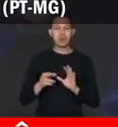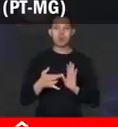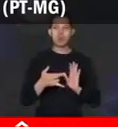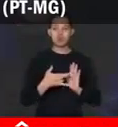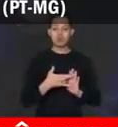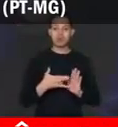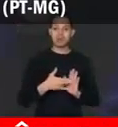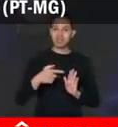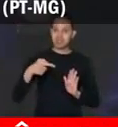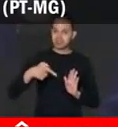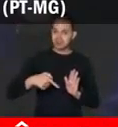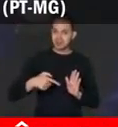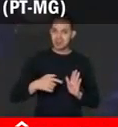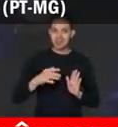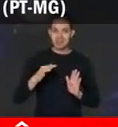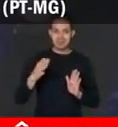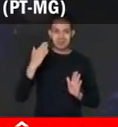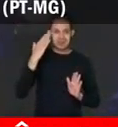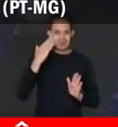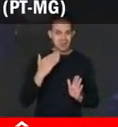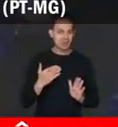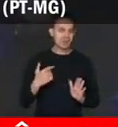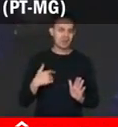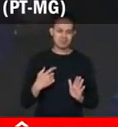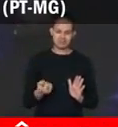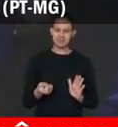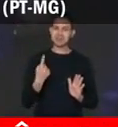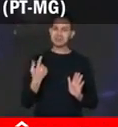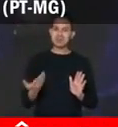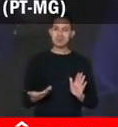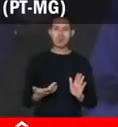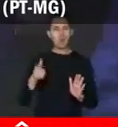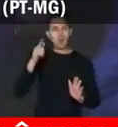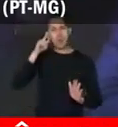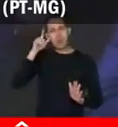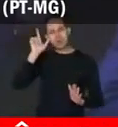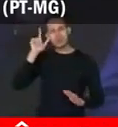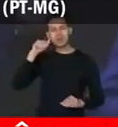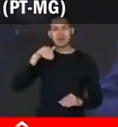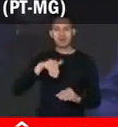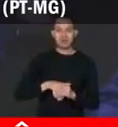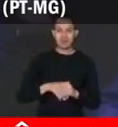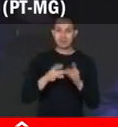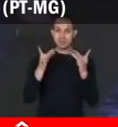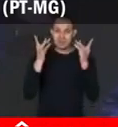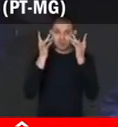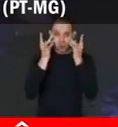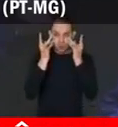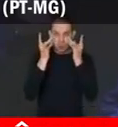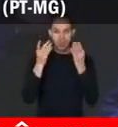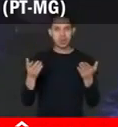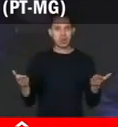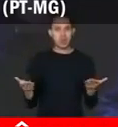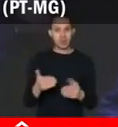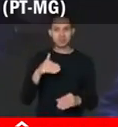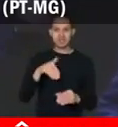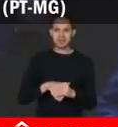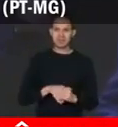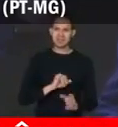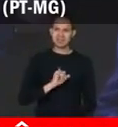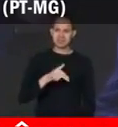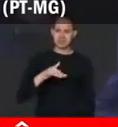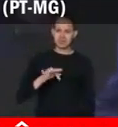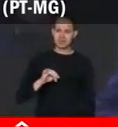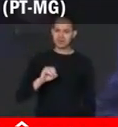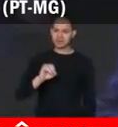casa. Este realmente ficou imprevisível. Ontem a votação era presencial. Hoje é no Infoleg. Ou